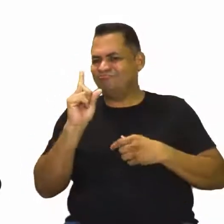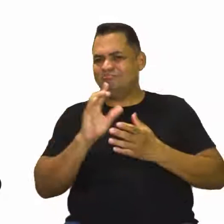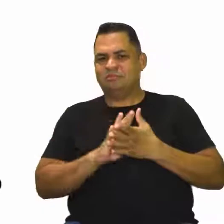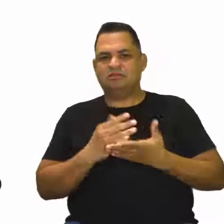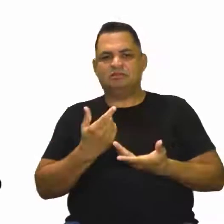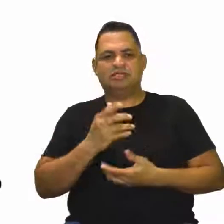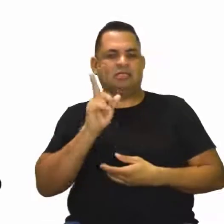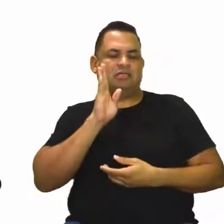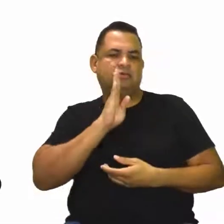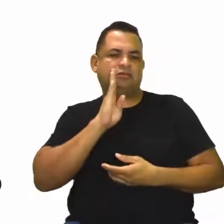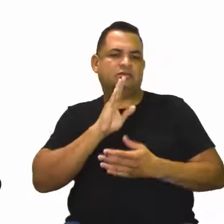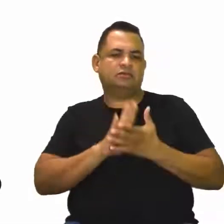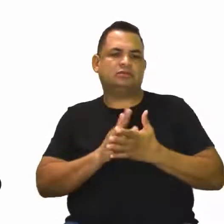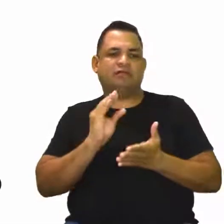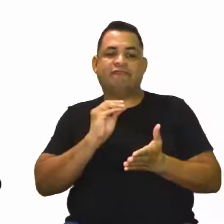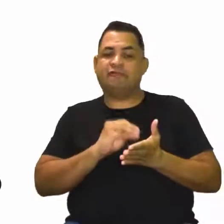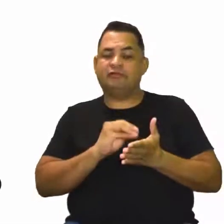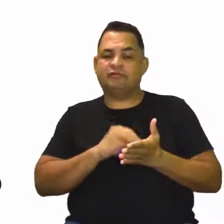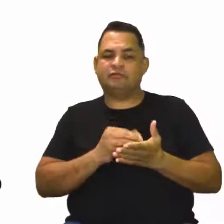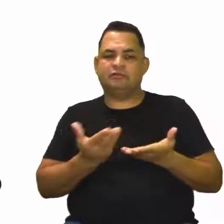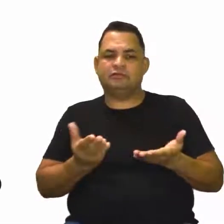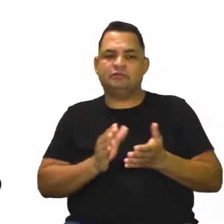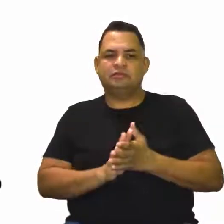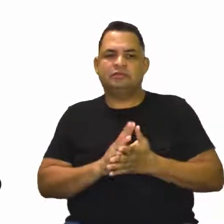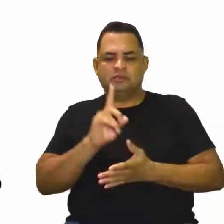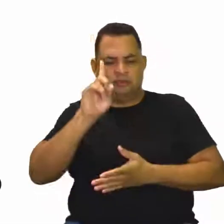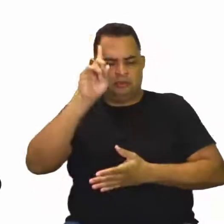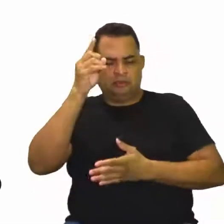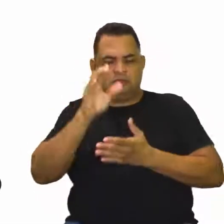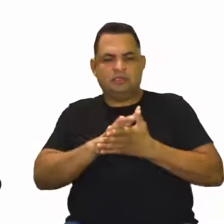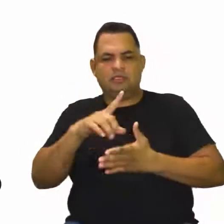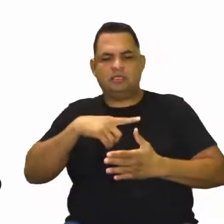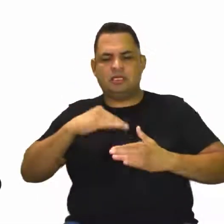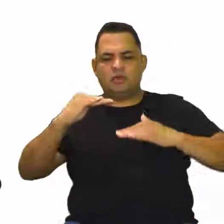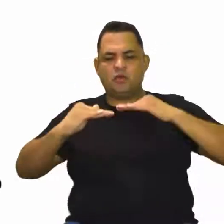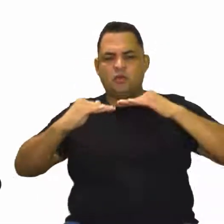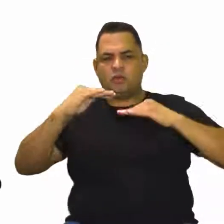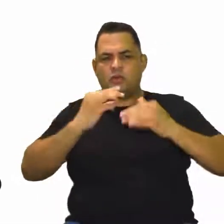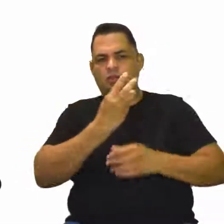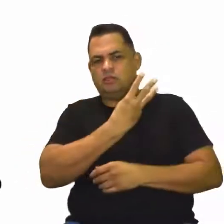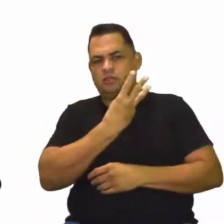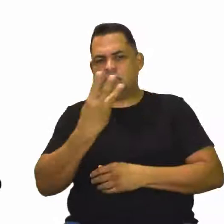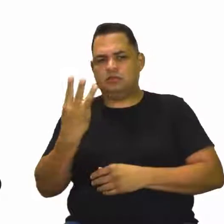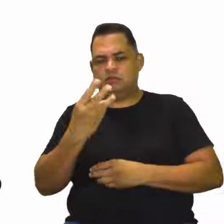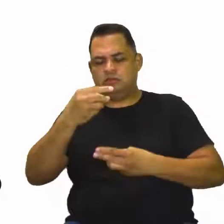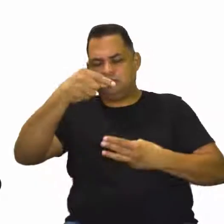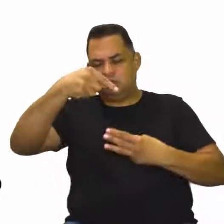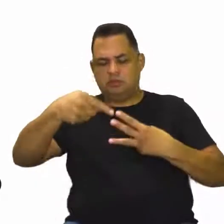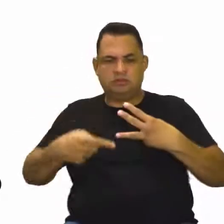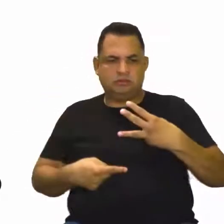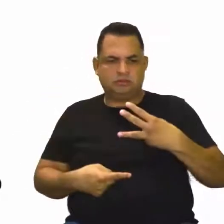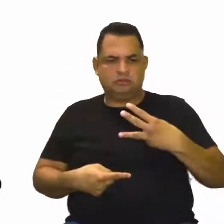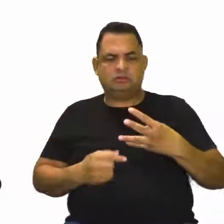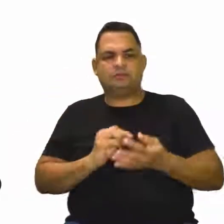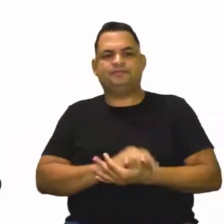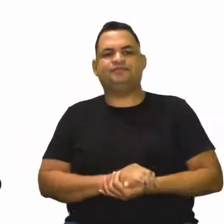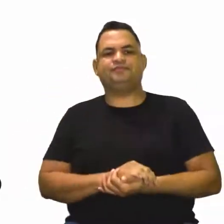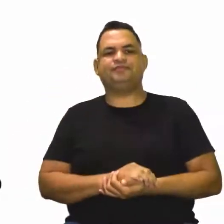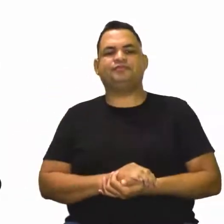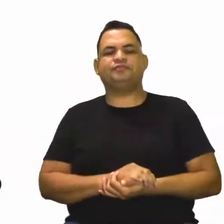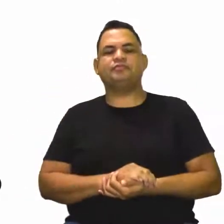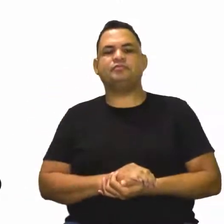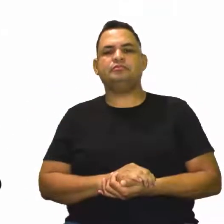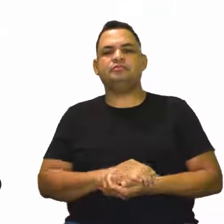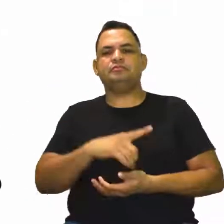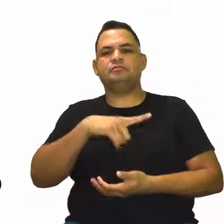uma falha aí de conexão. O ideal é manter aí o equilíbrio entre essas 3 dimensões, tá?